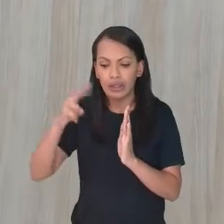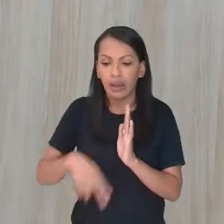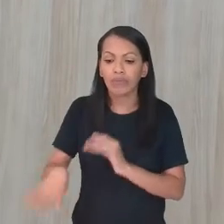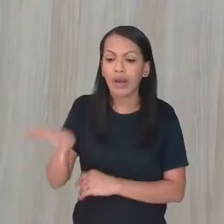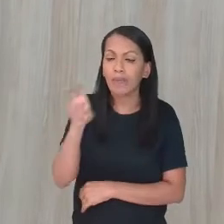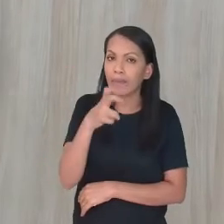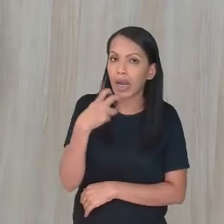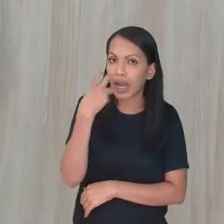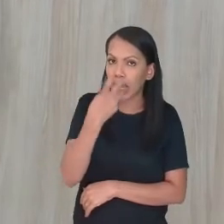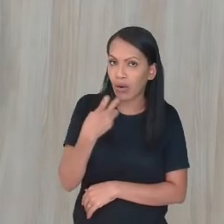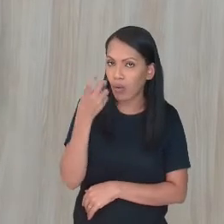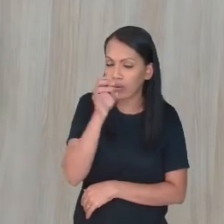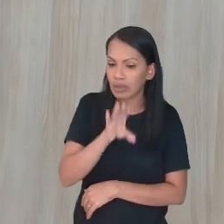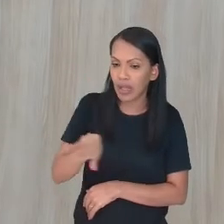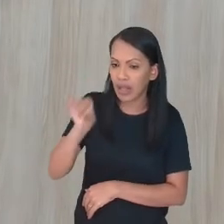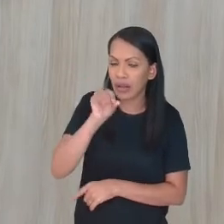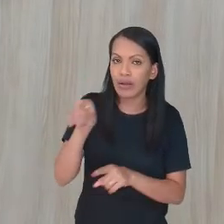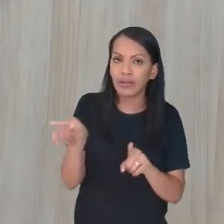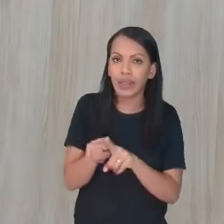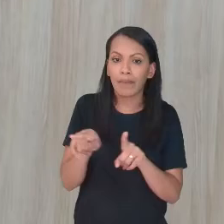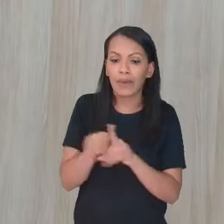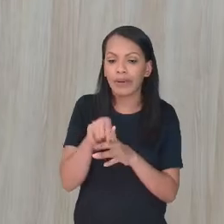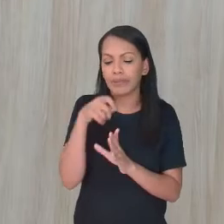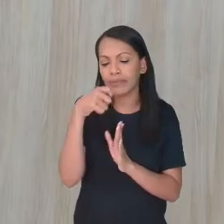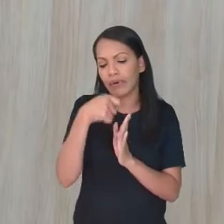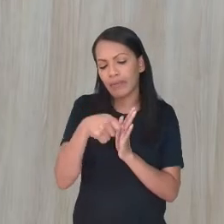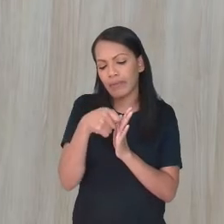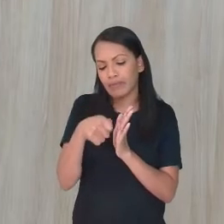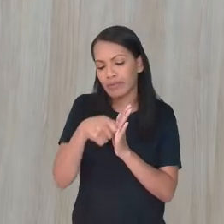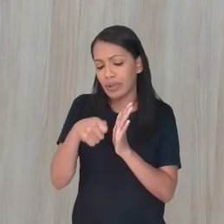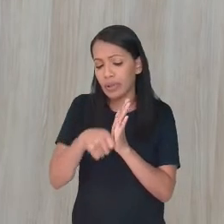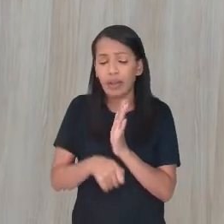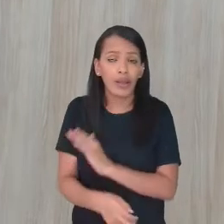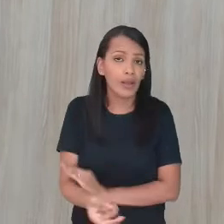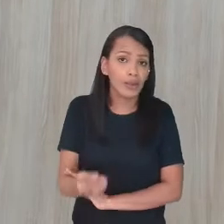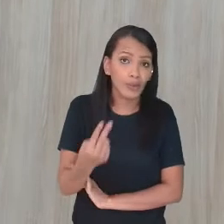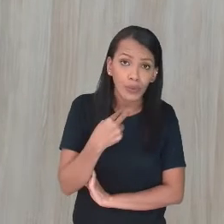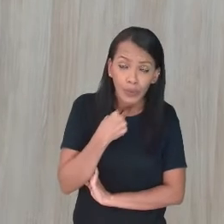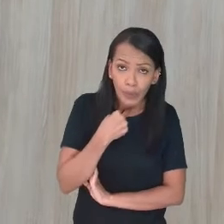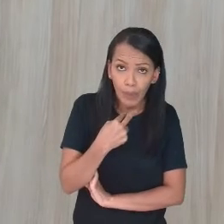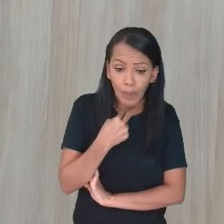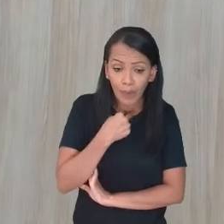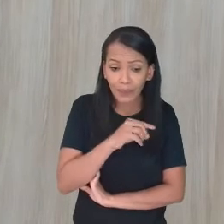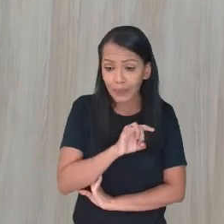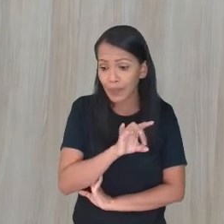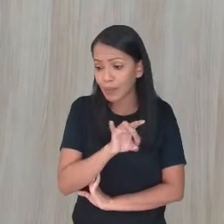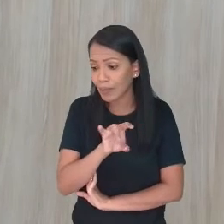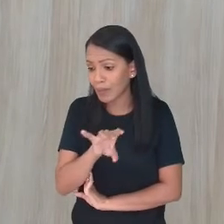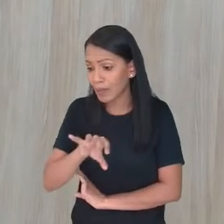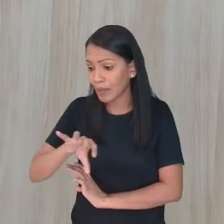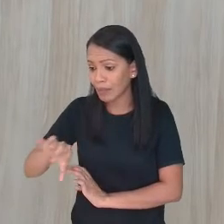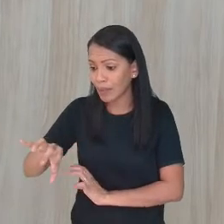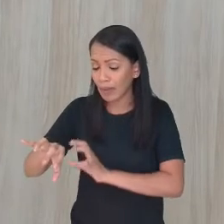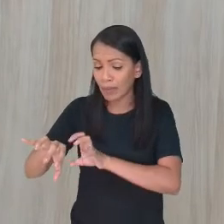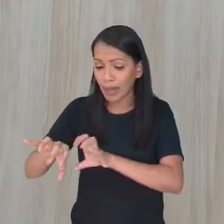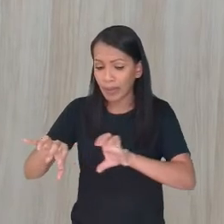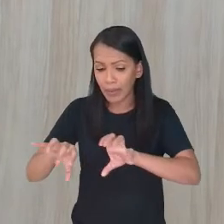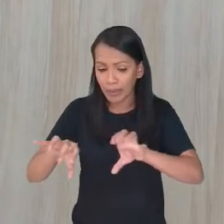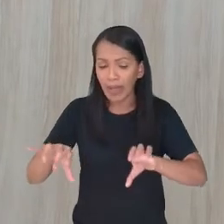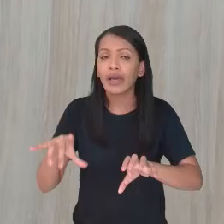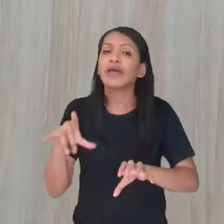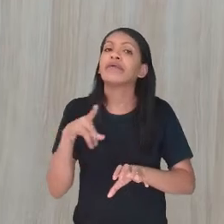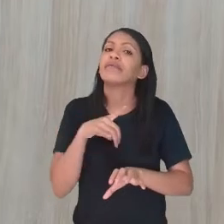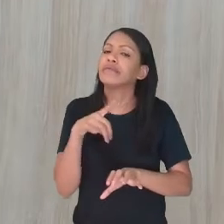oralidade e a gente tem produção de texto. A gente não pode enxergar cada um desses separadamente. A gente tem